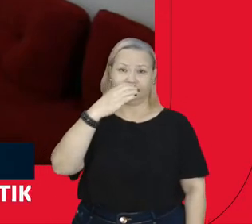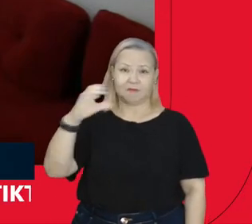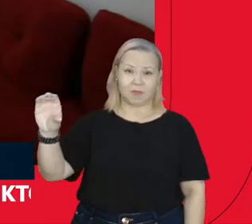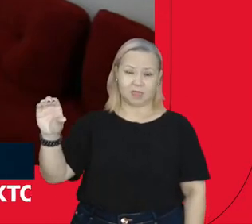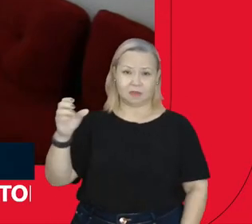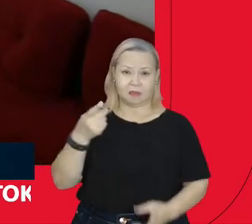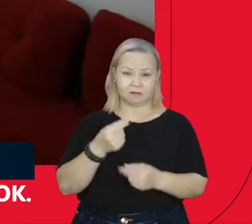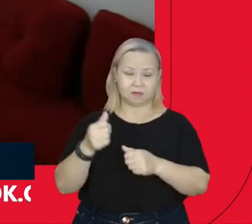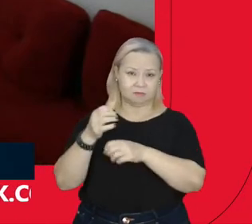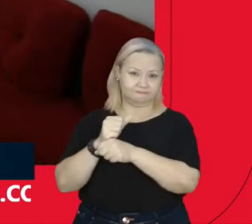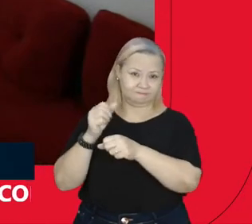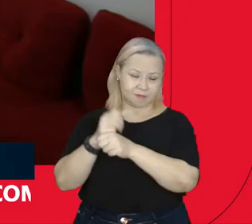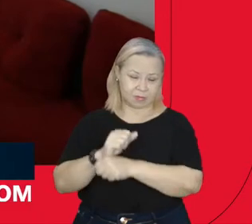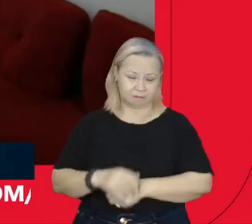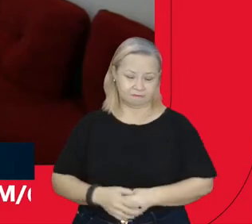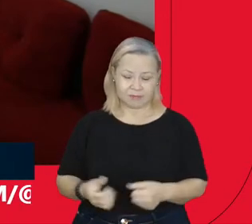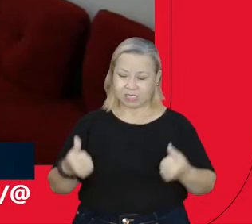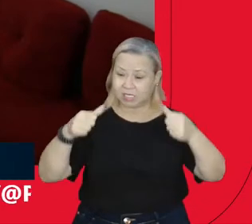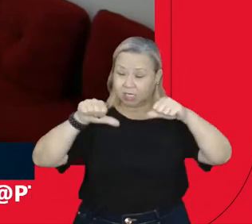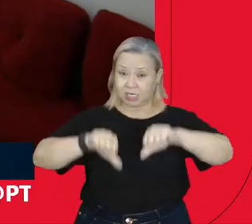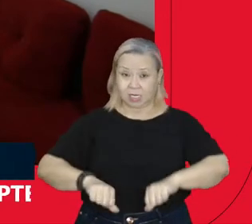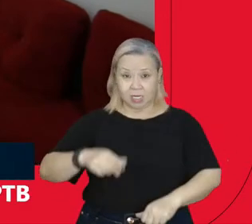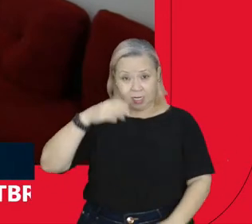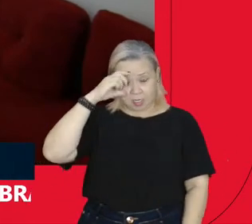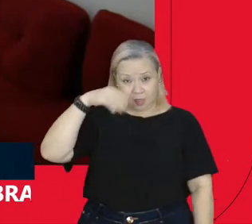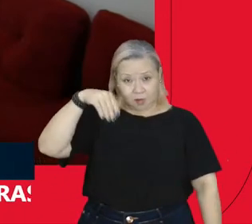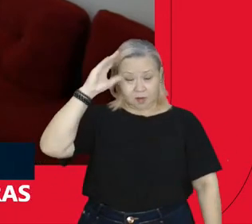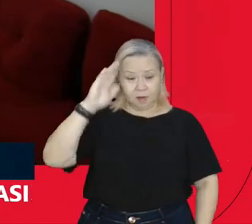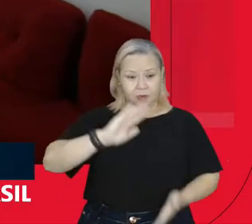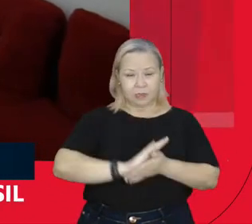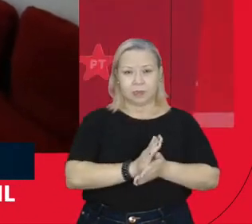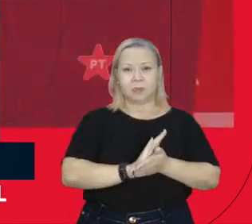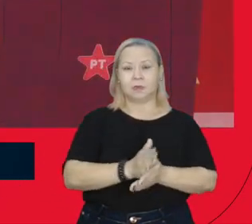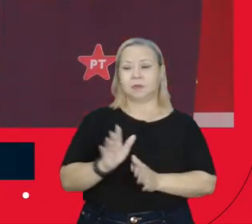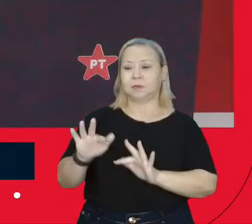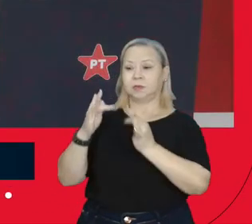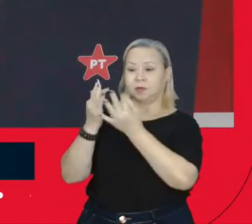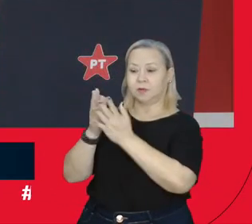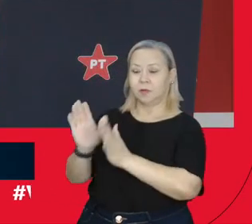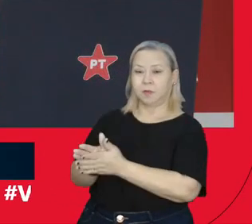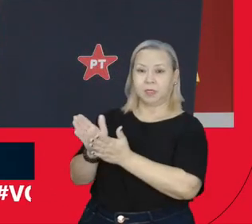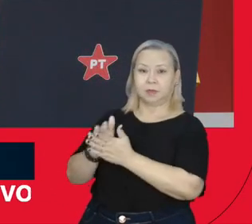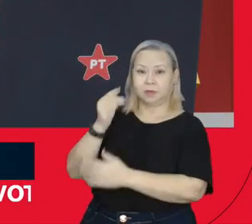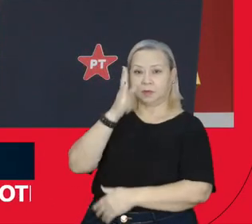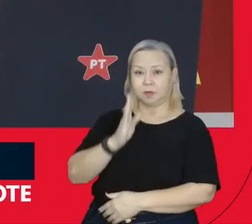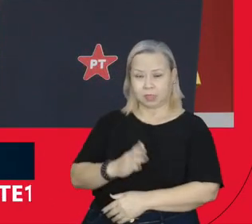essa tragédia que Guedes submete às famílias brasileiras, Amanda. Aliás, falei de